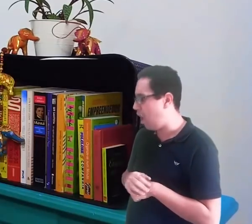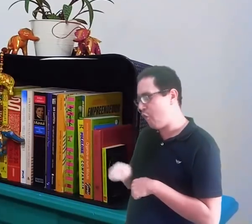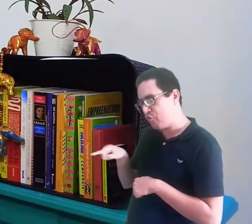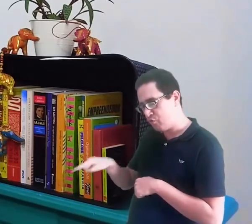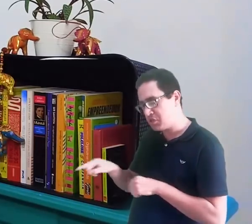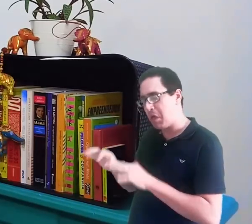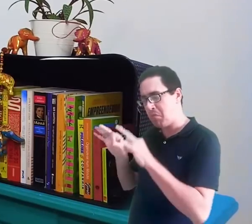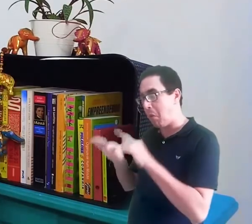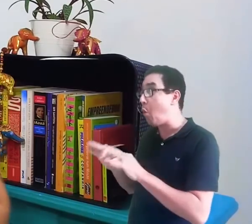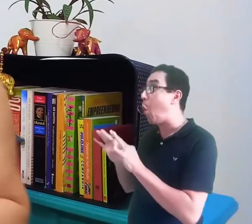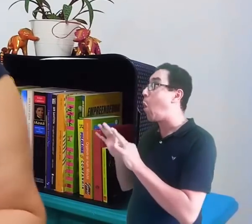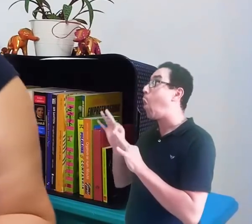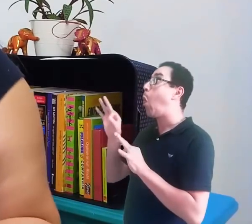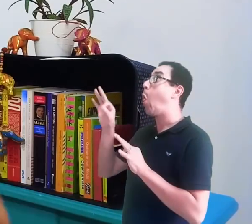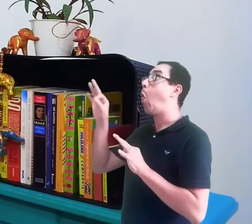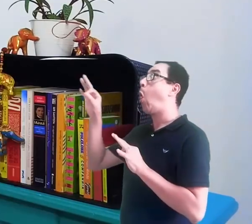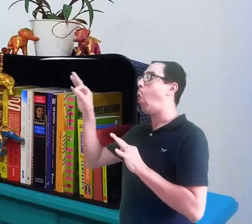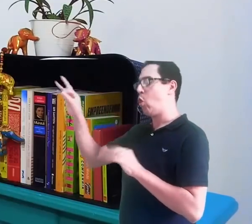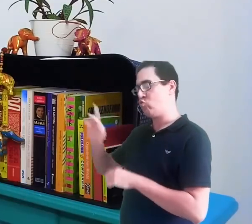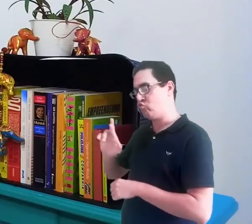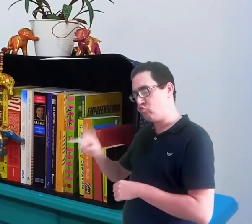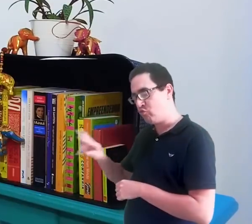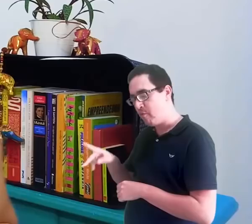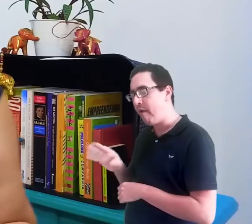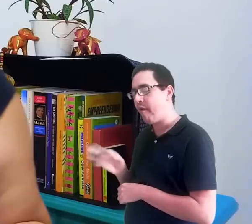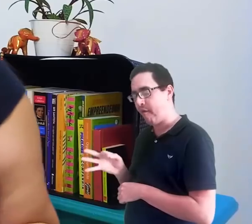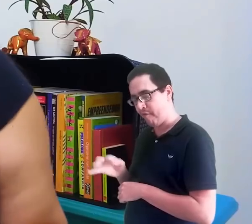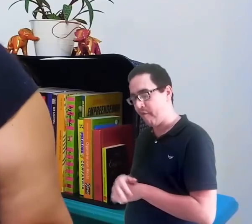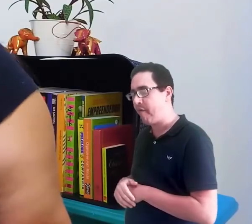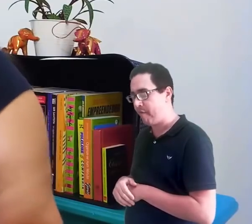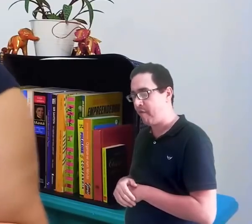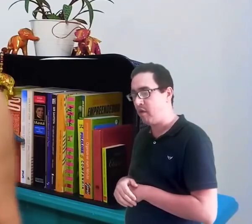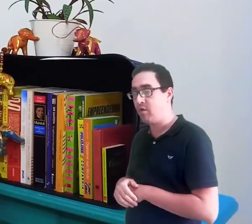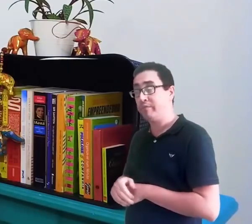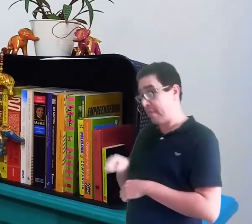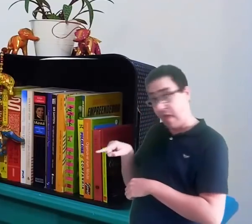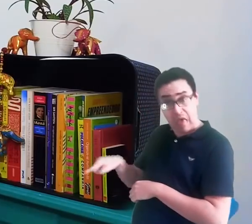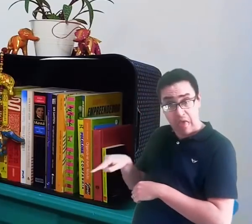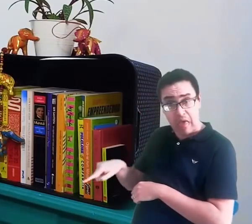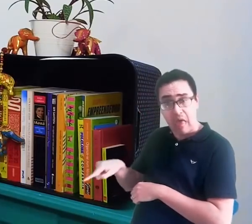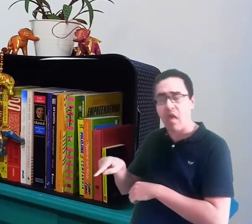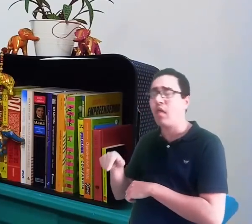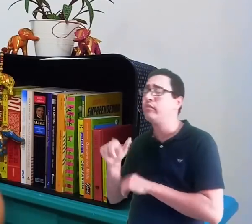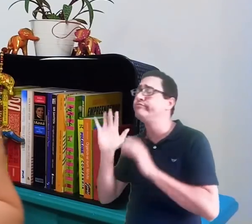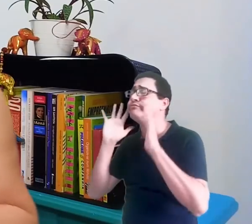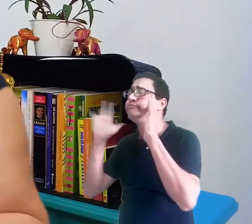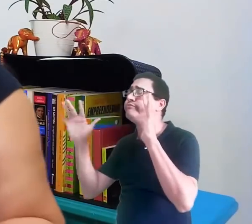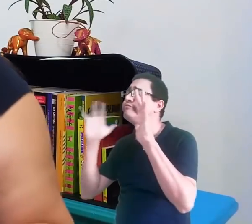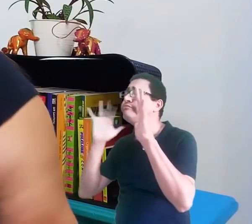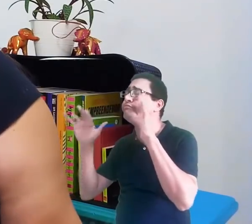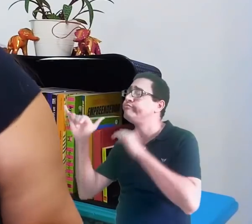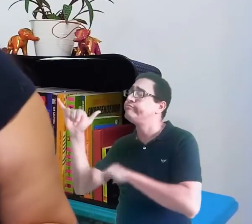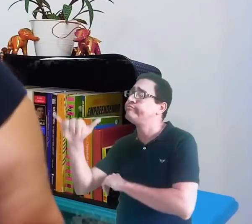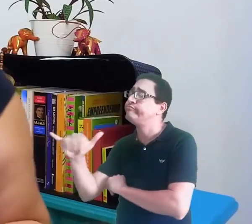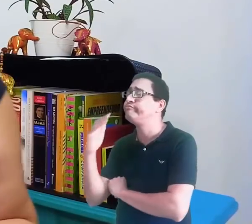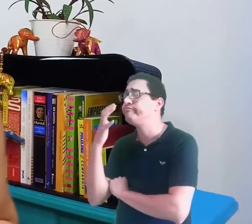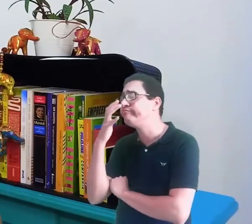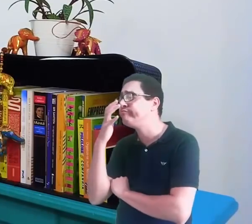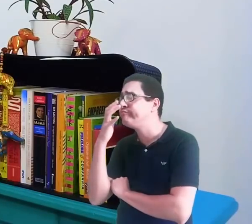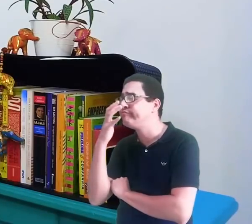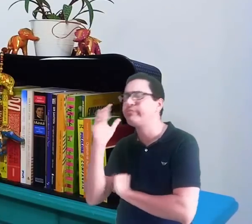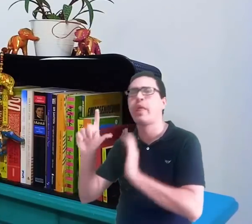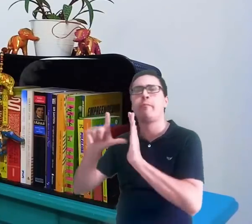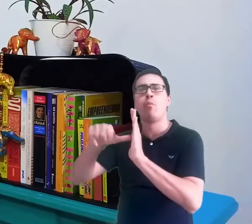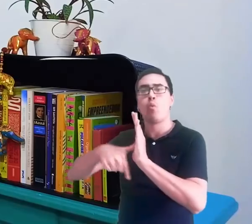não pode ter vindo de muito longe. E ele se entregou a um devaneio que durou muito tempo. Em seguida, tirando do